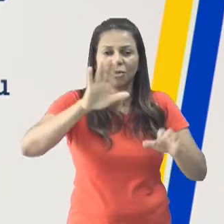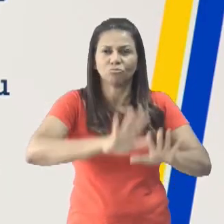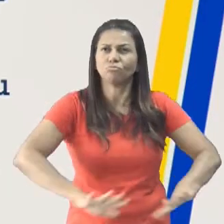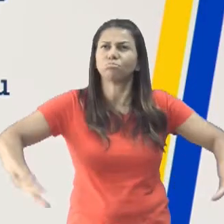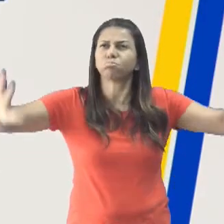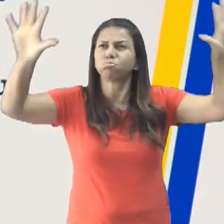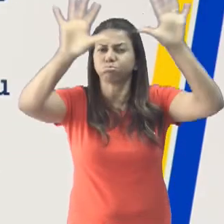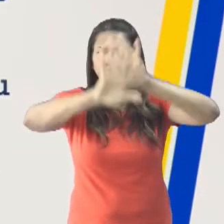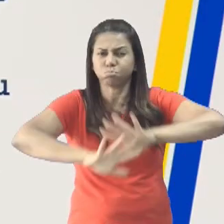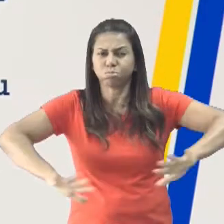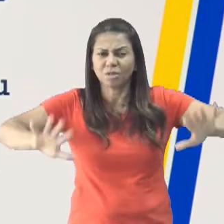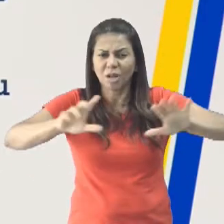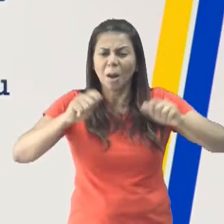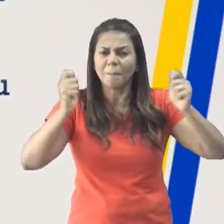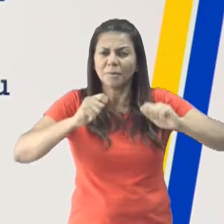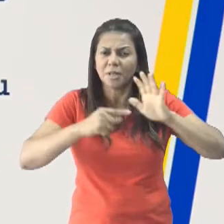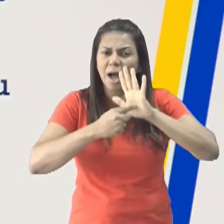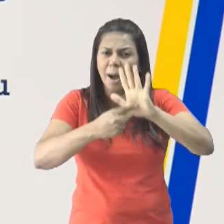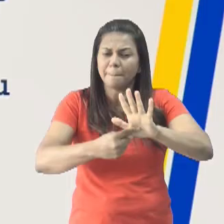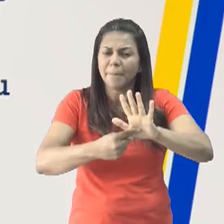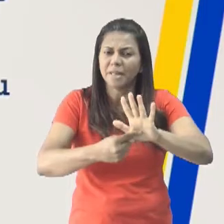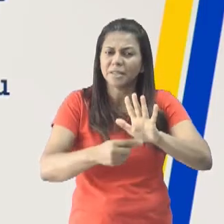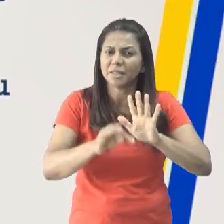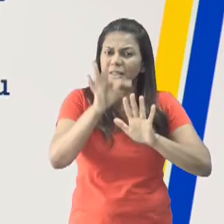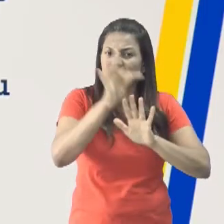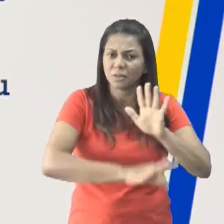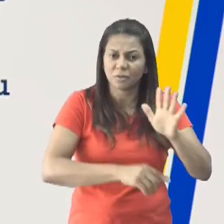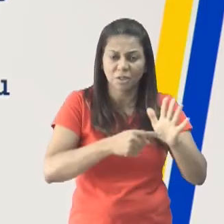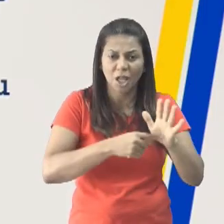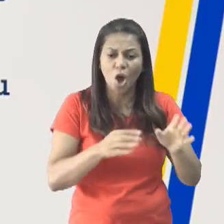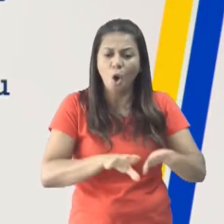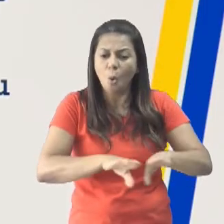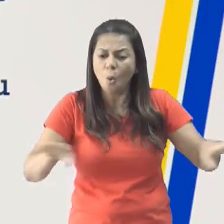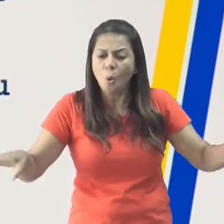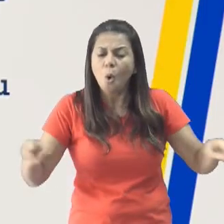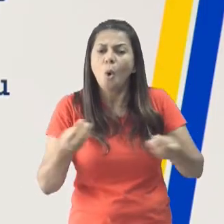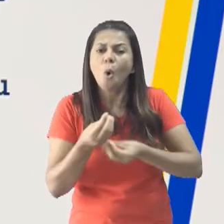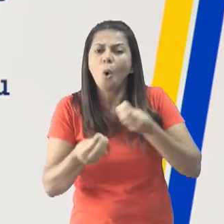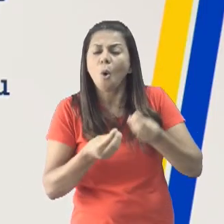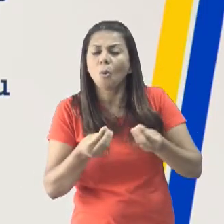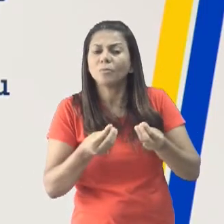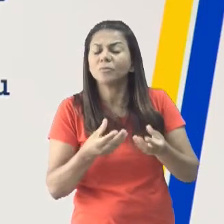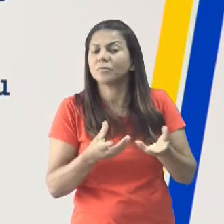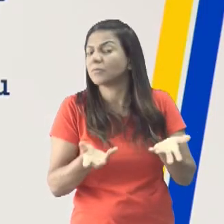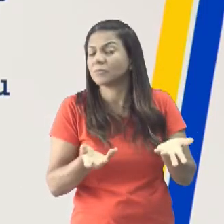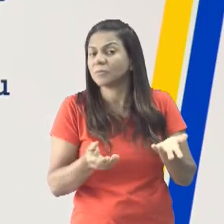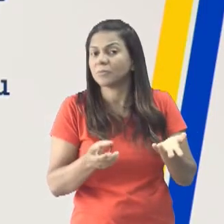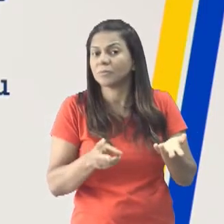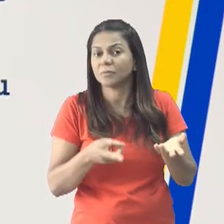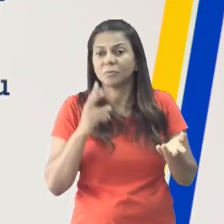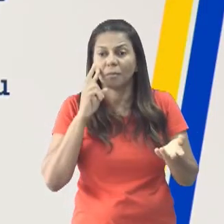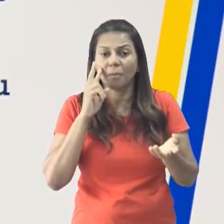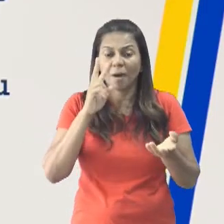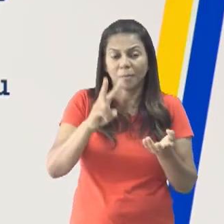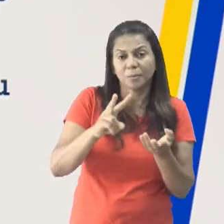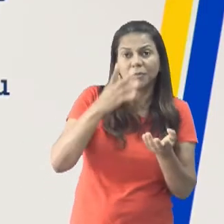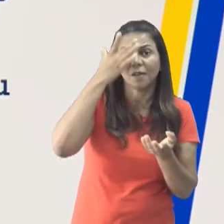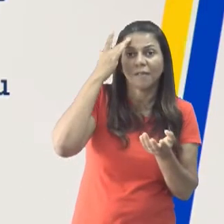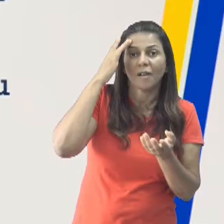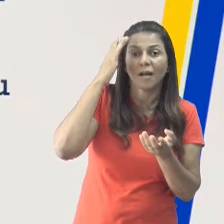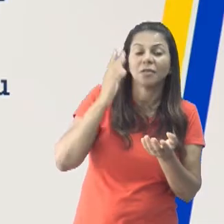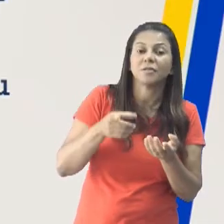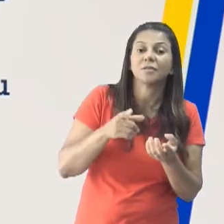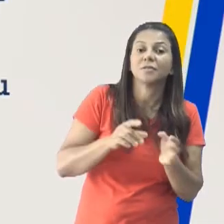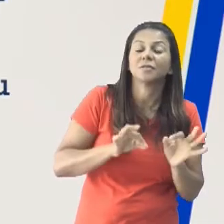que aparecer no texto, o palco teatral, o cenário, que é exatamente para conduzir o diretor